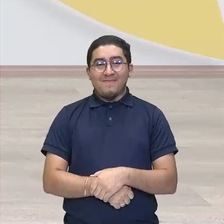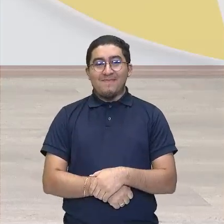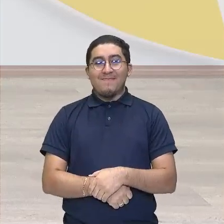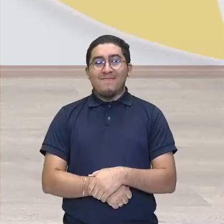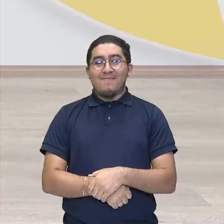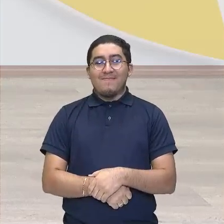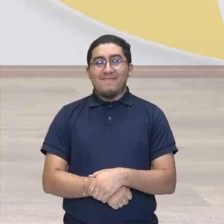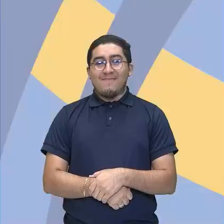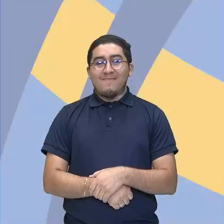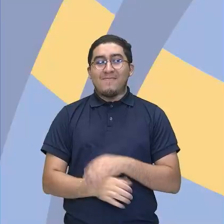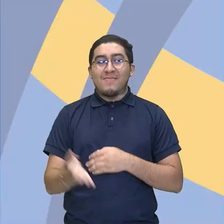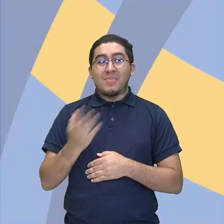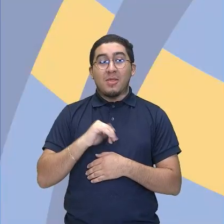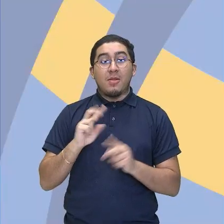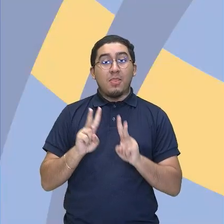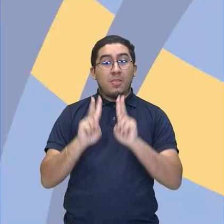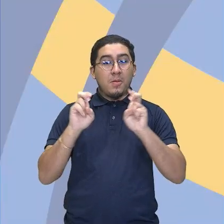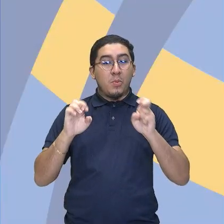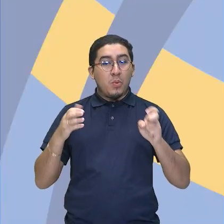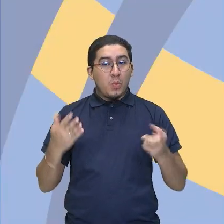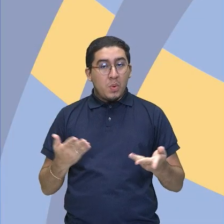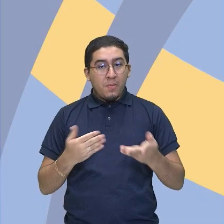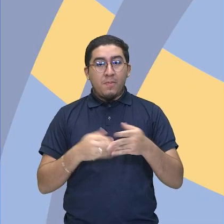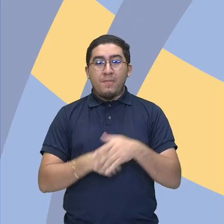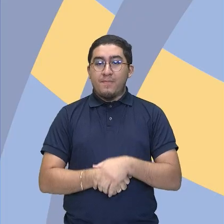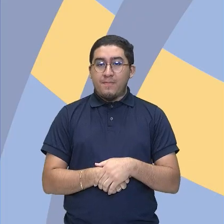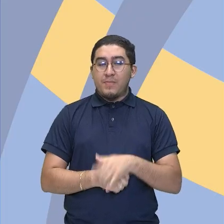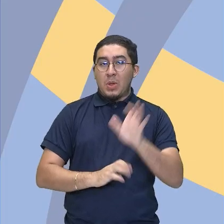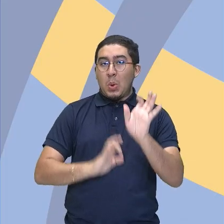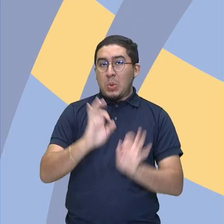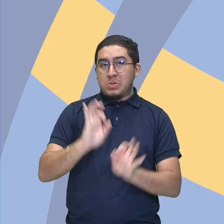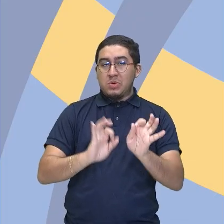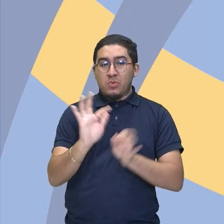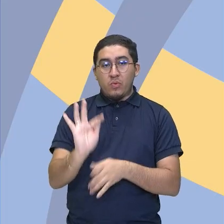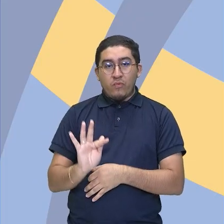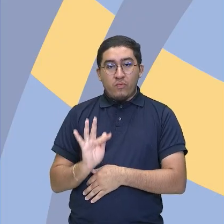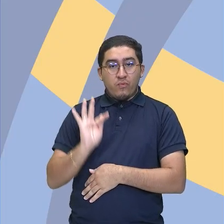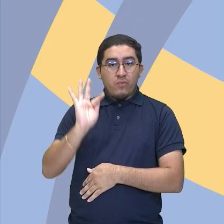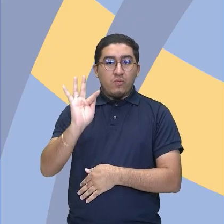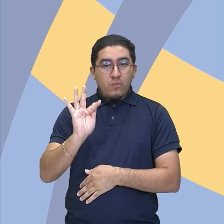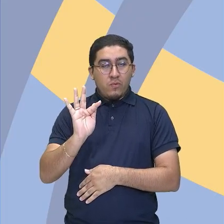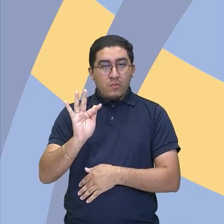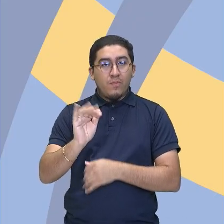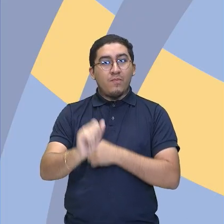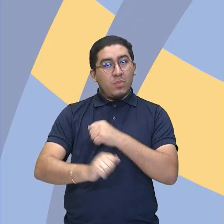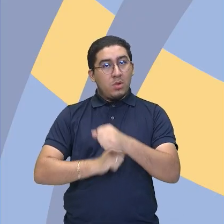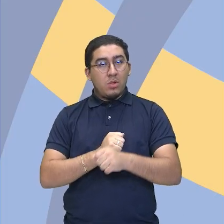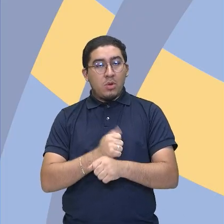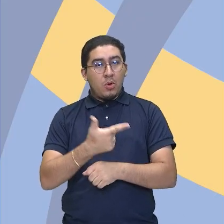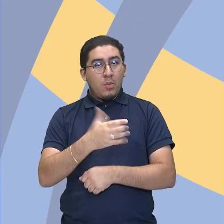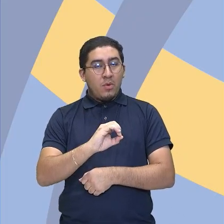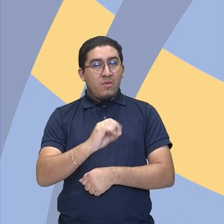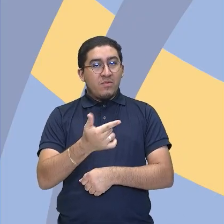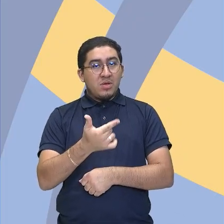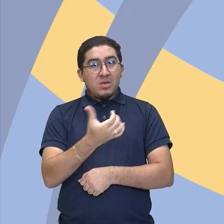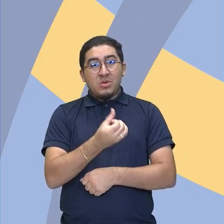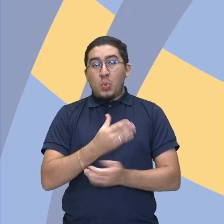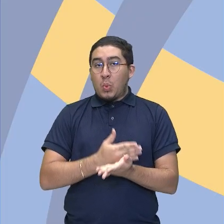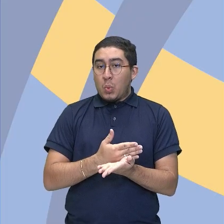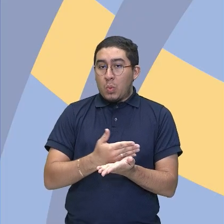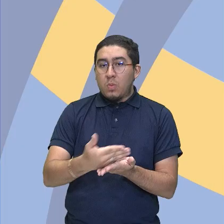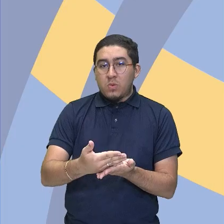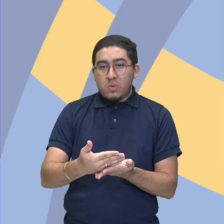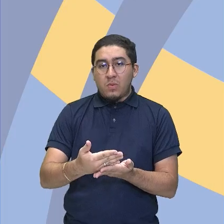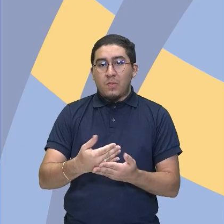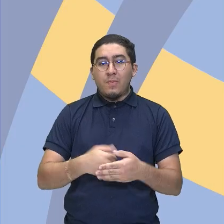vamos lá ao nosso tema que é Planejando o Futuro. 2026 já chegou, então a gente